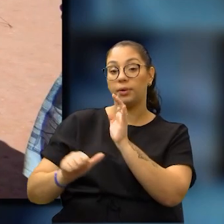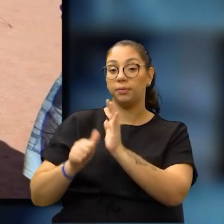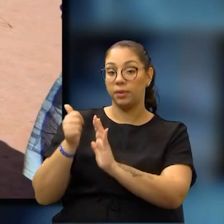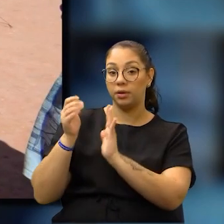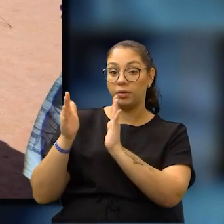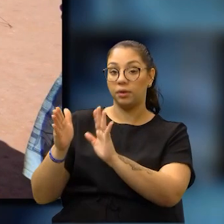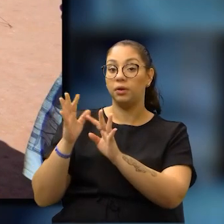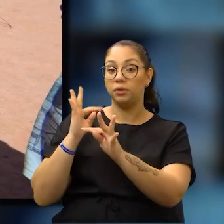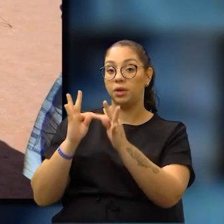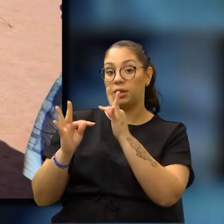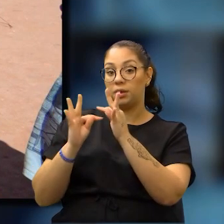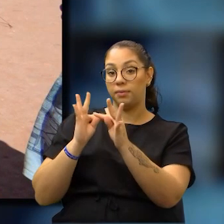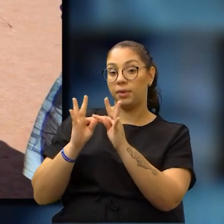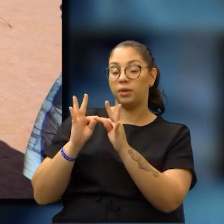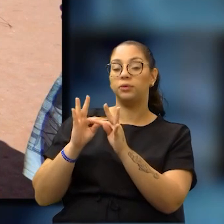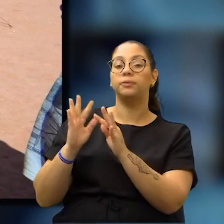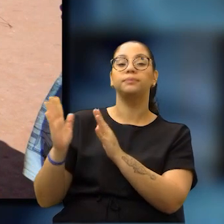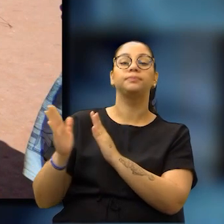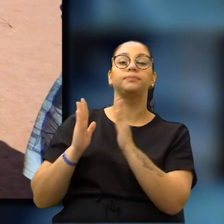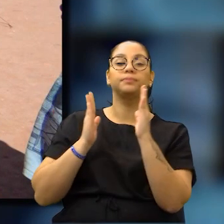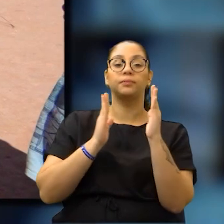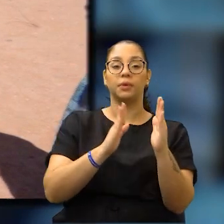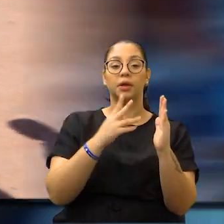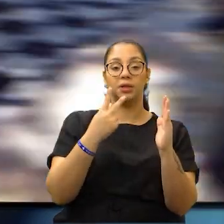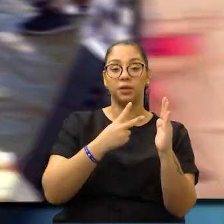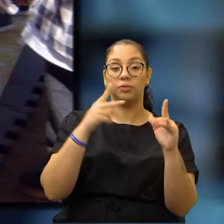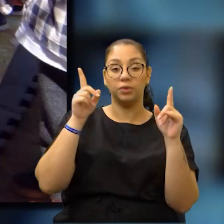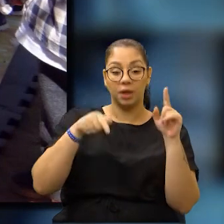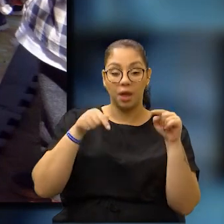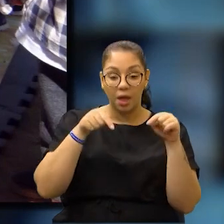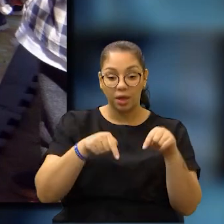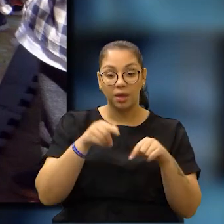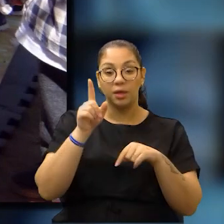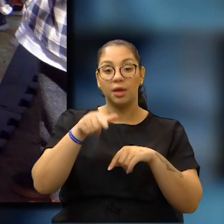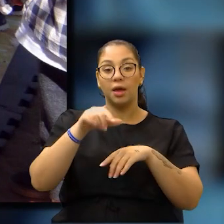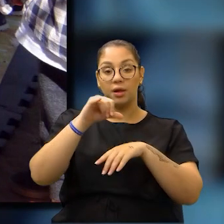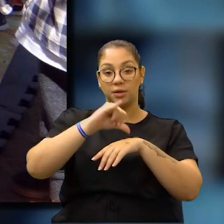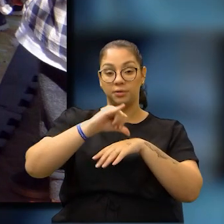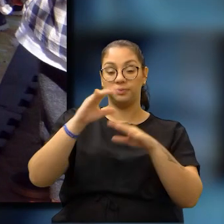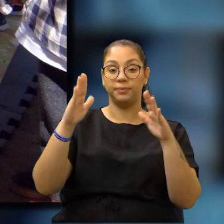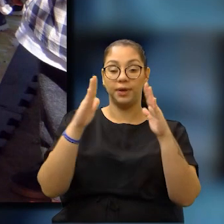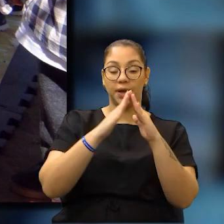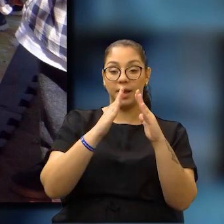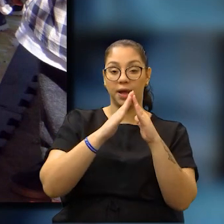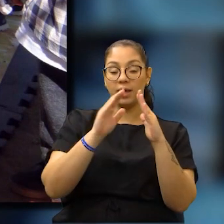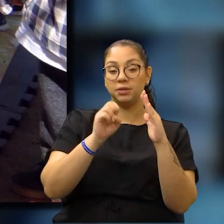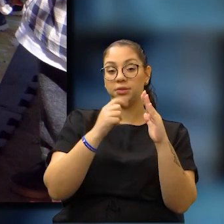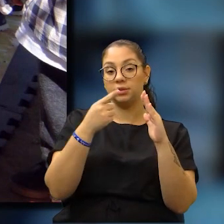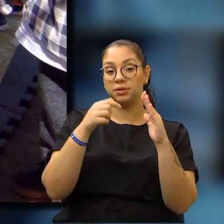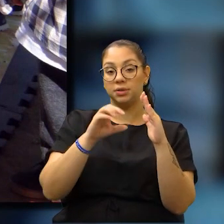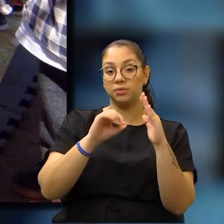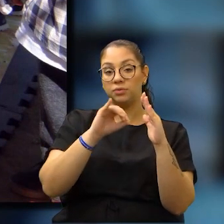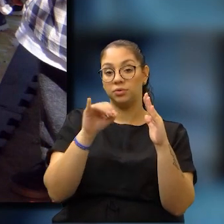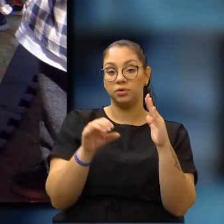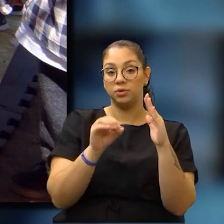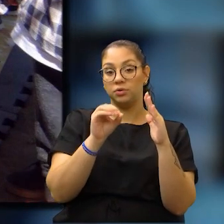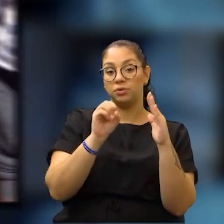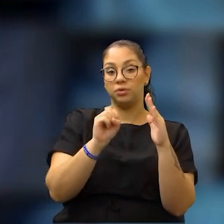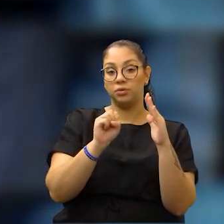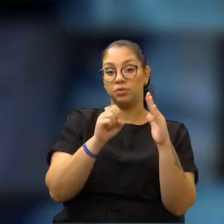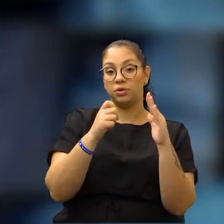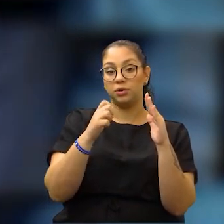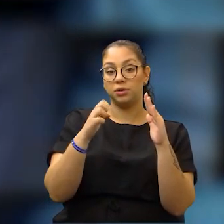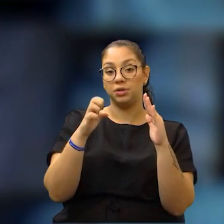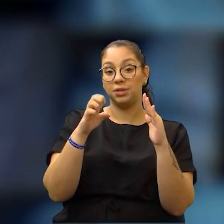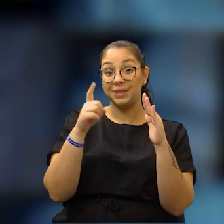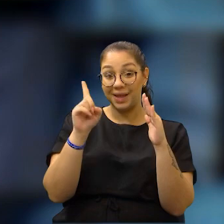fase do tratamento. Né, e a segunda fase é aqui onde a gente está, que é na sede, né, que é a Casa São José, que é a segunda fase,